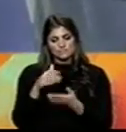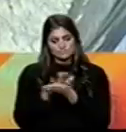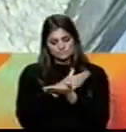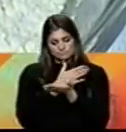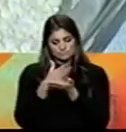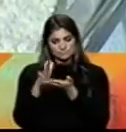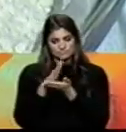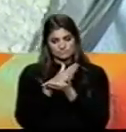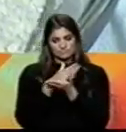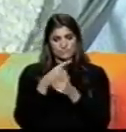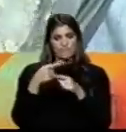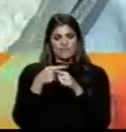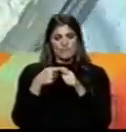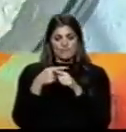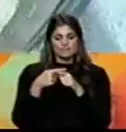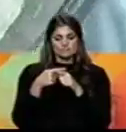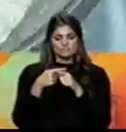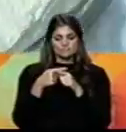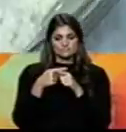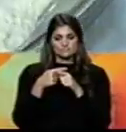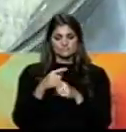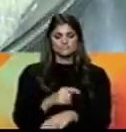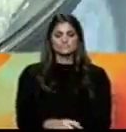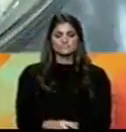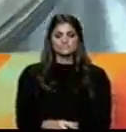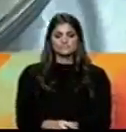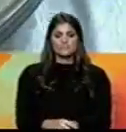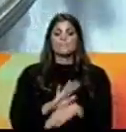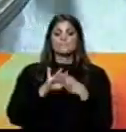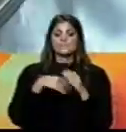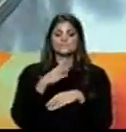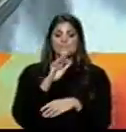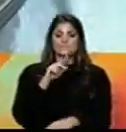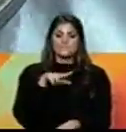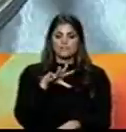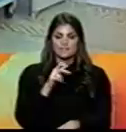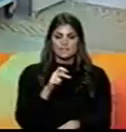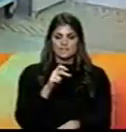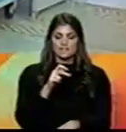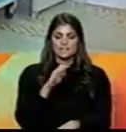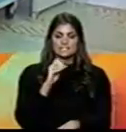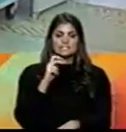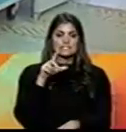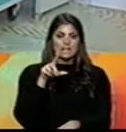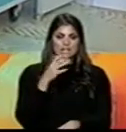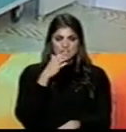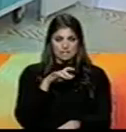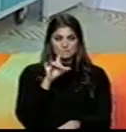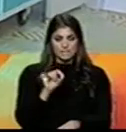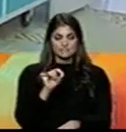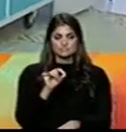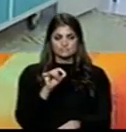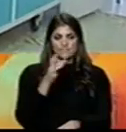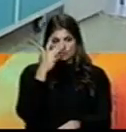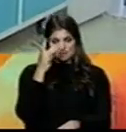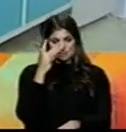como ficar se... Sim. Exatamente. À altura da colher, não é? Exatamente. Olha, misturei farinha e sal, como vês, para já super simples. Fácil. Vamos